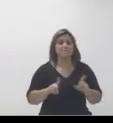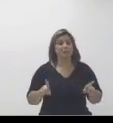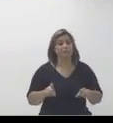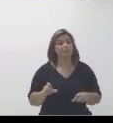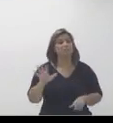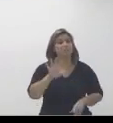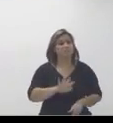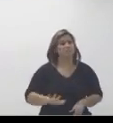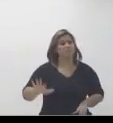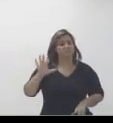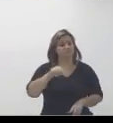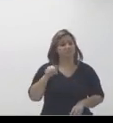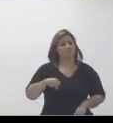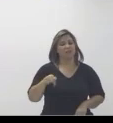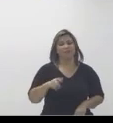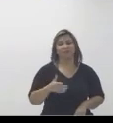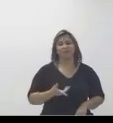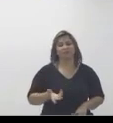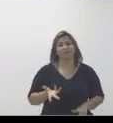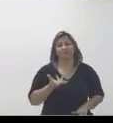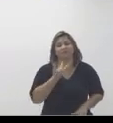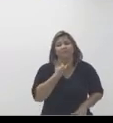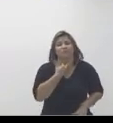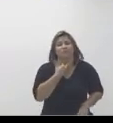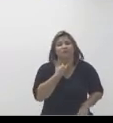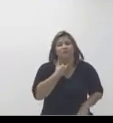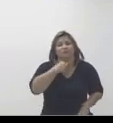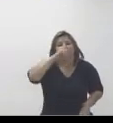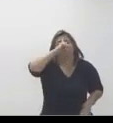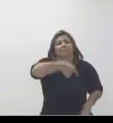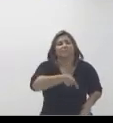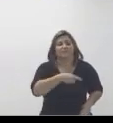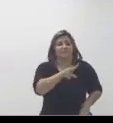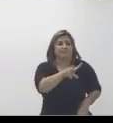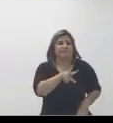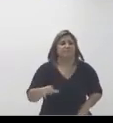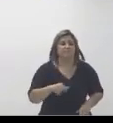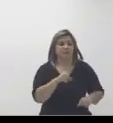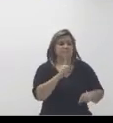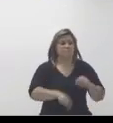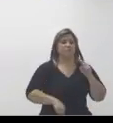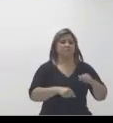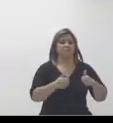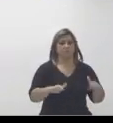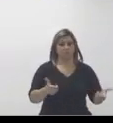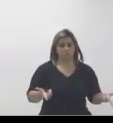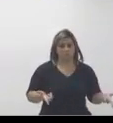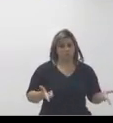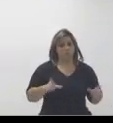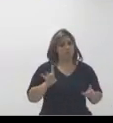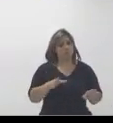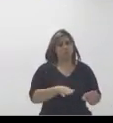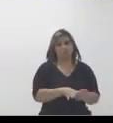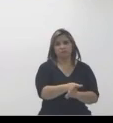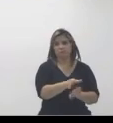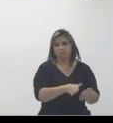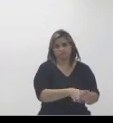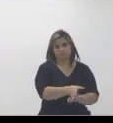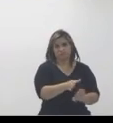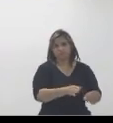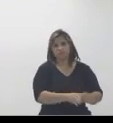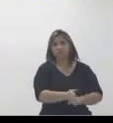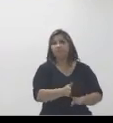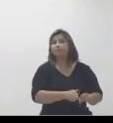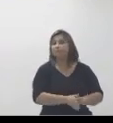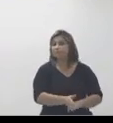o conselho não pode ser assim não pode atuar não vai trabalhar nesse espaço ele pode fazer uma série de recomendações